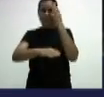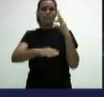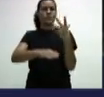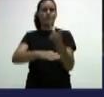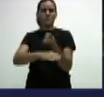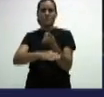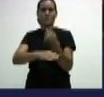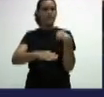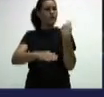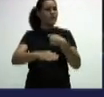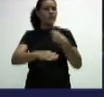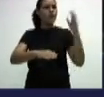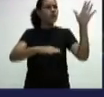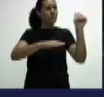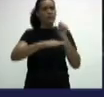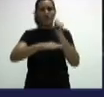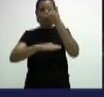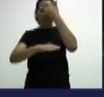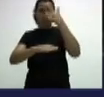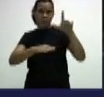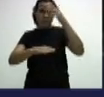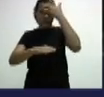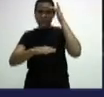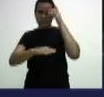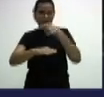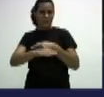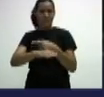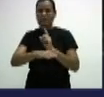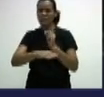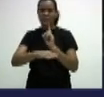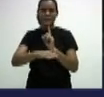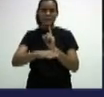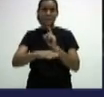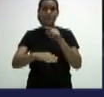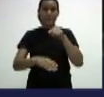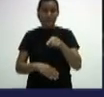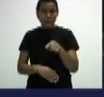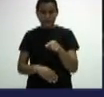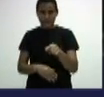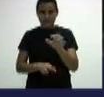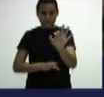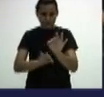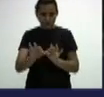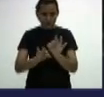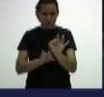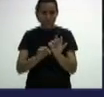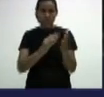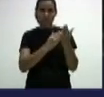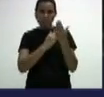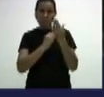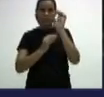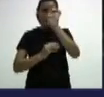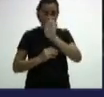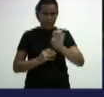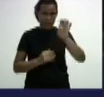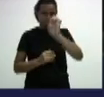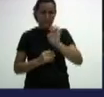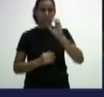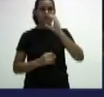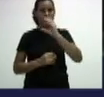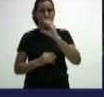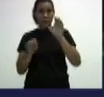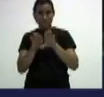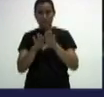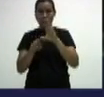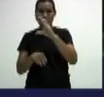É importante frisar que esse processo todo é patrocinado pelo próprio Estado, pela CDHU. Mas, em